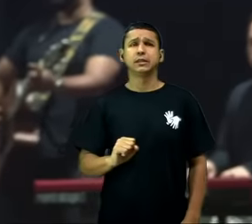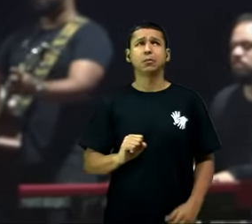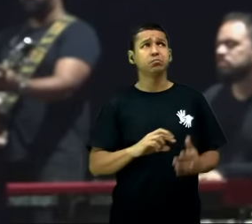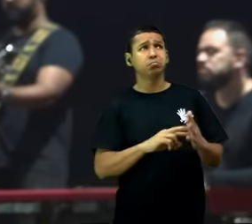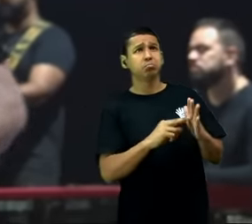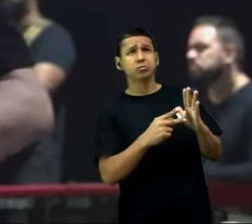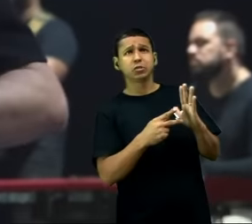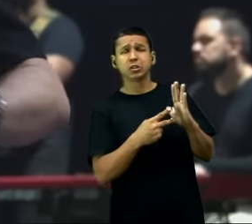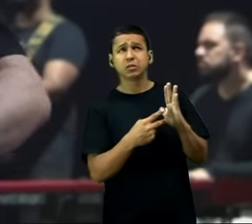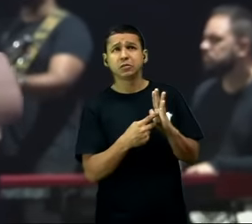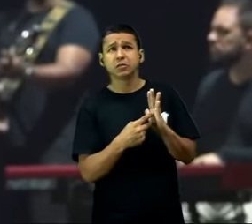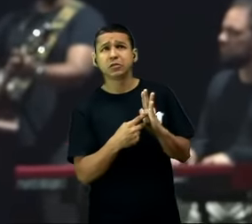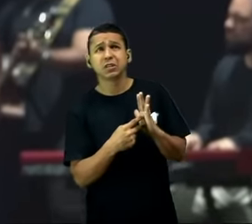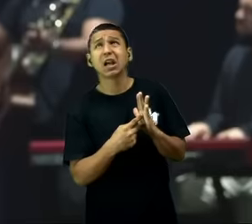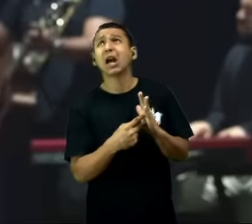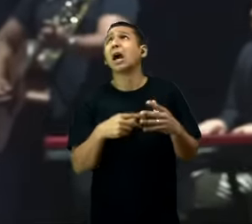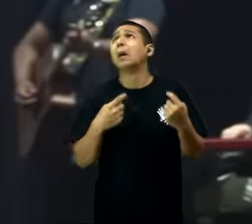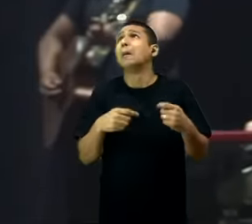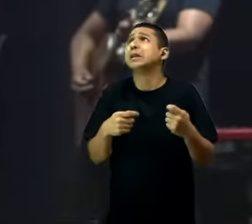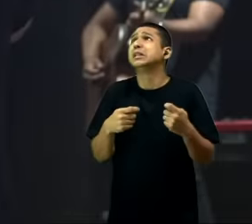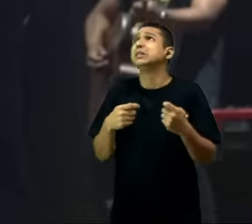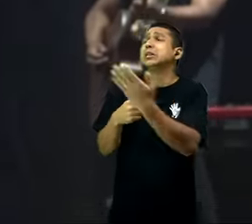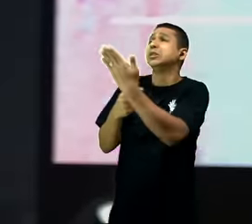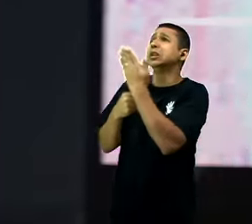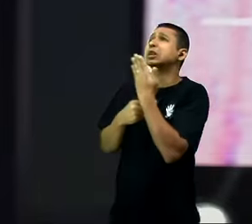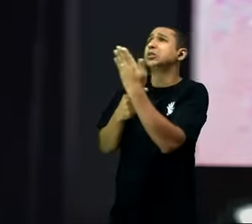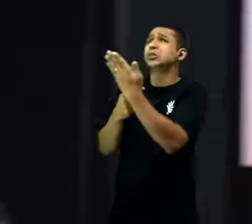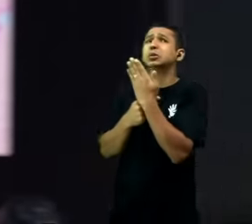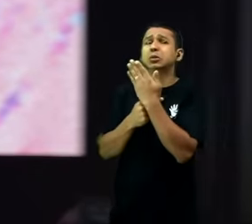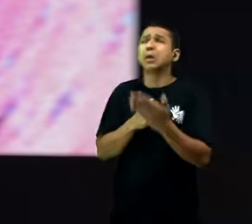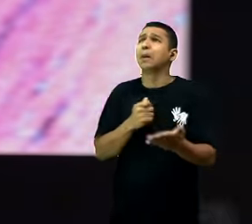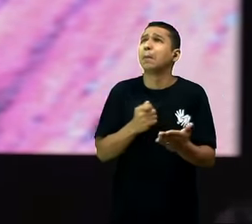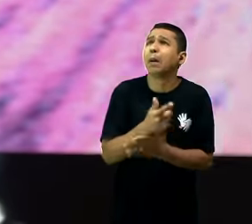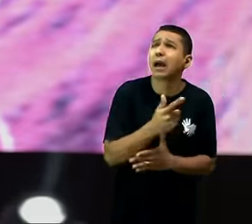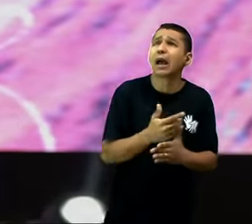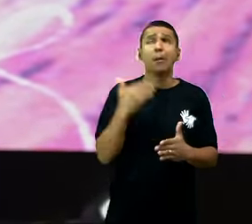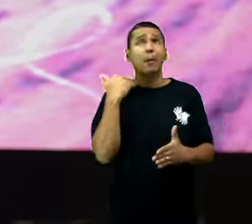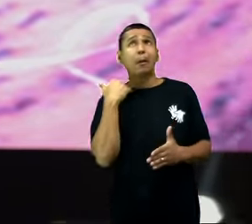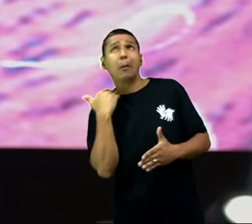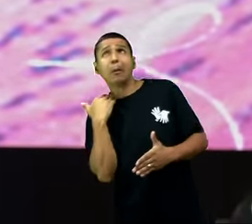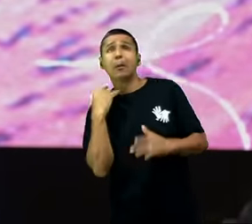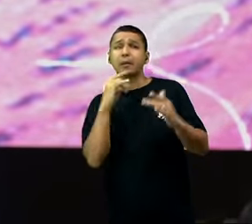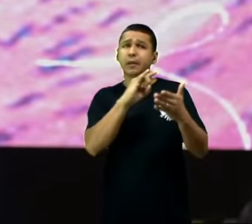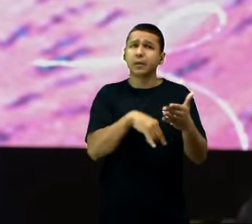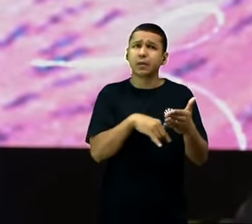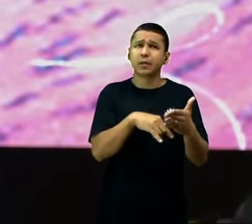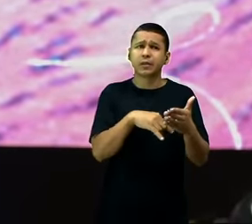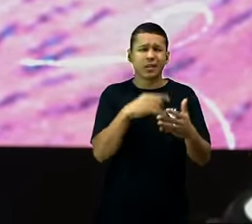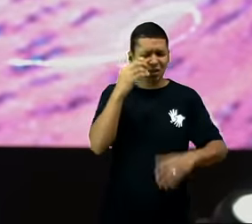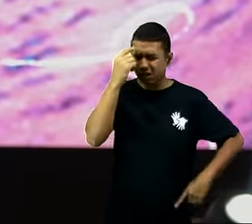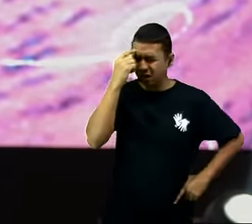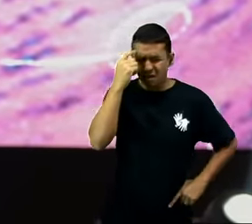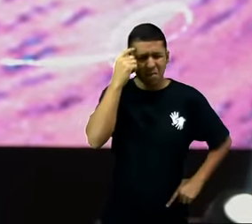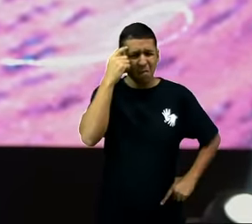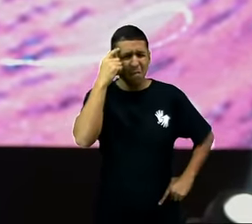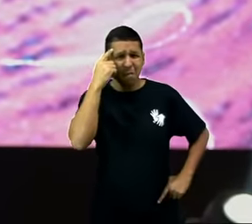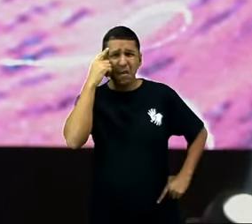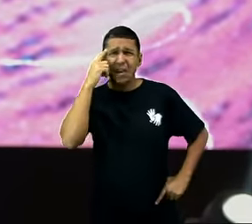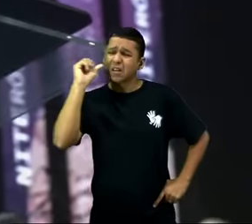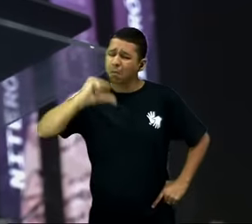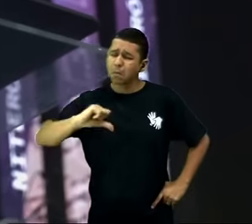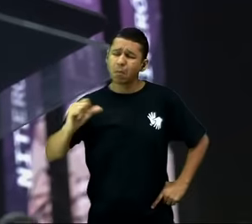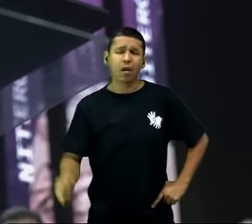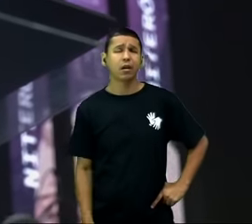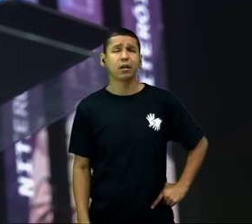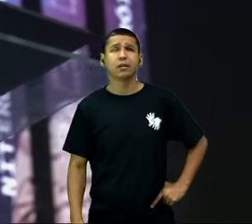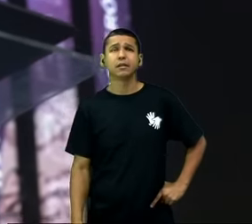sufoco. Senhor, eu preciso de uma provisão, porque eu estou precisando pagar uma conta, eu preciso de uma provisão. Porque, irmão, que mentalidade medíocre das coisas de